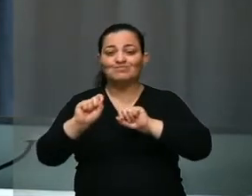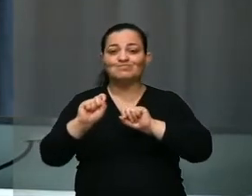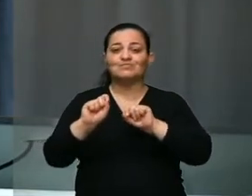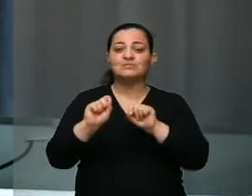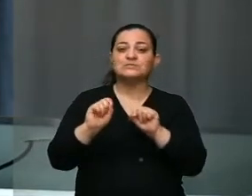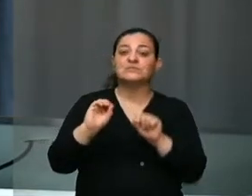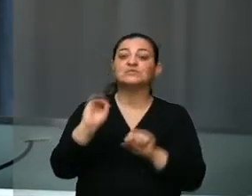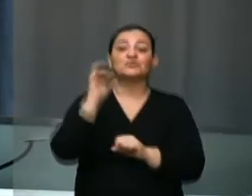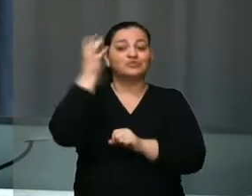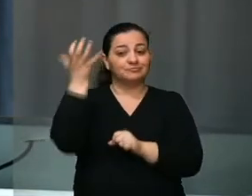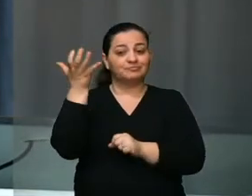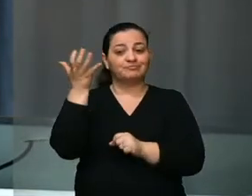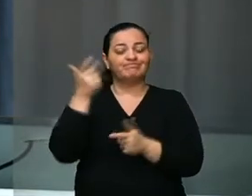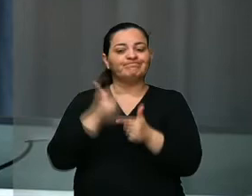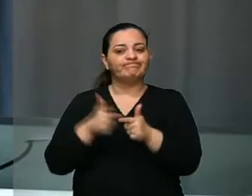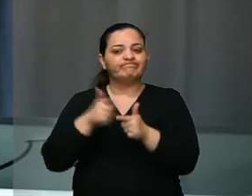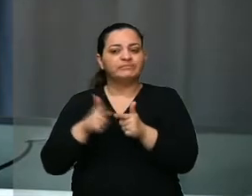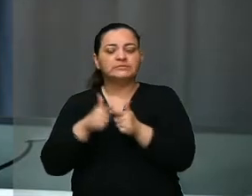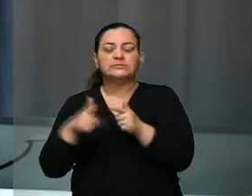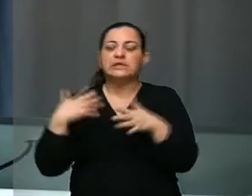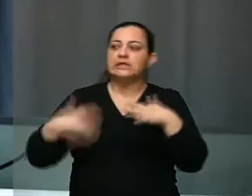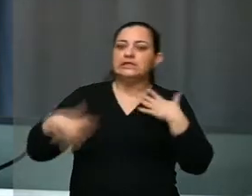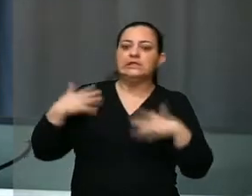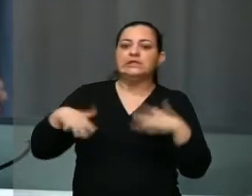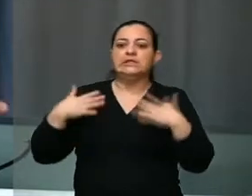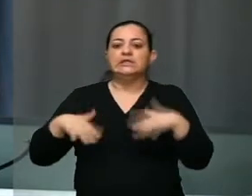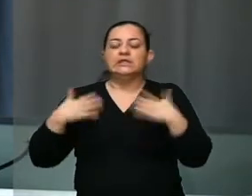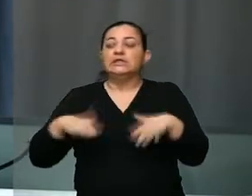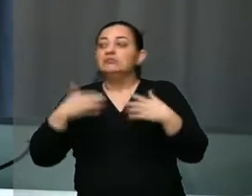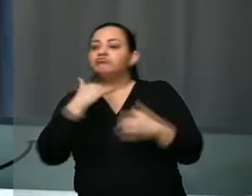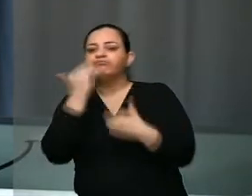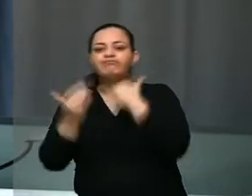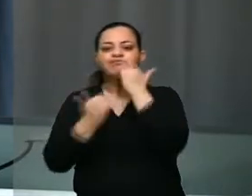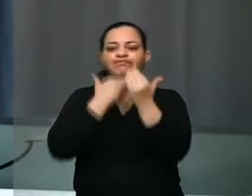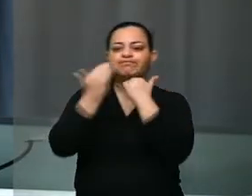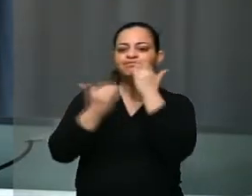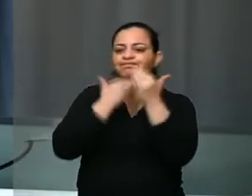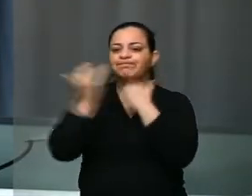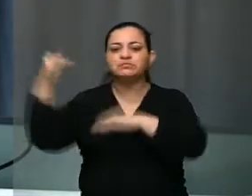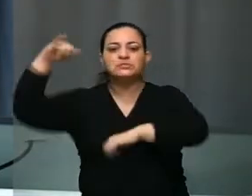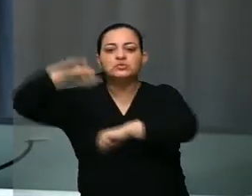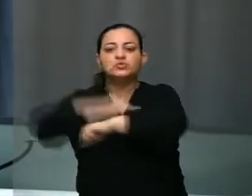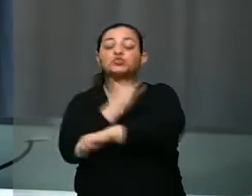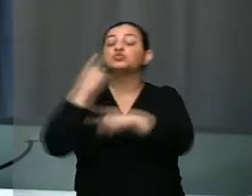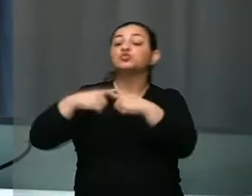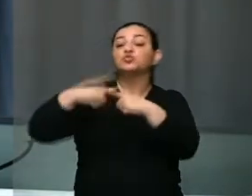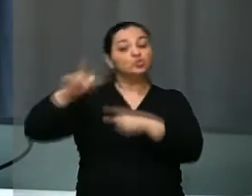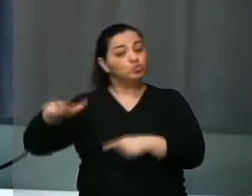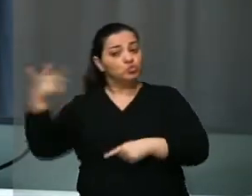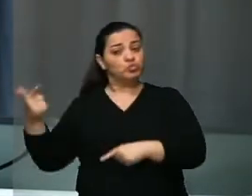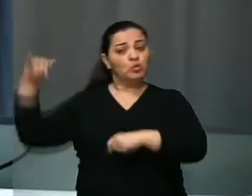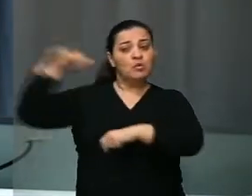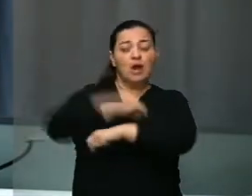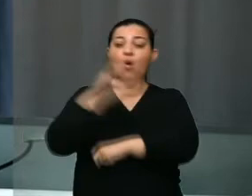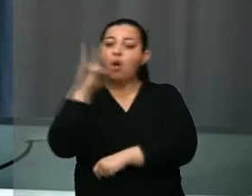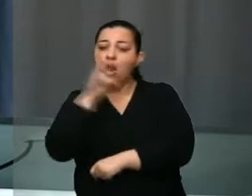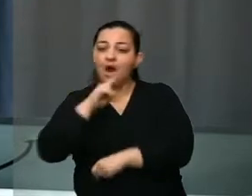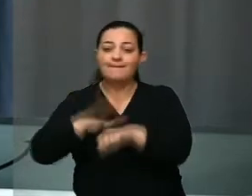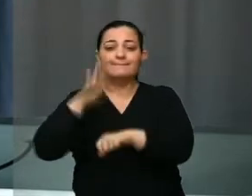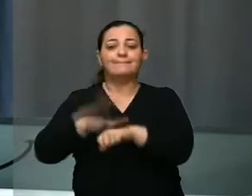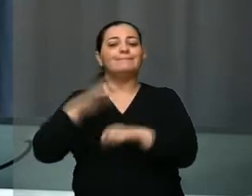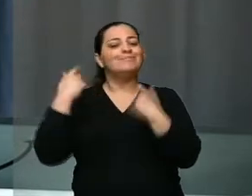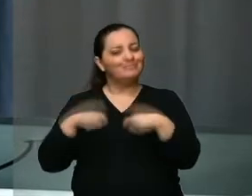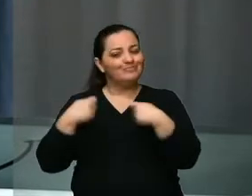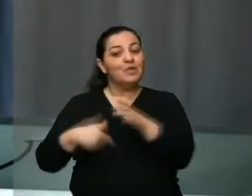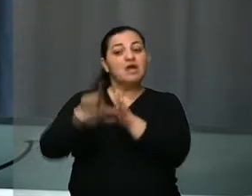imprevisto quando chega ele não recebe ordens para pousar porque um outro avião com mais urgência precisava